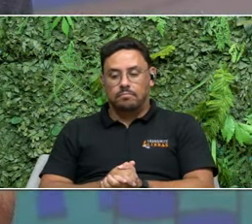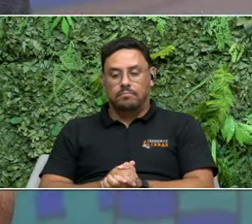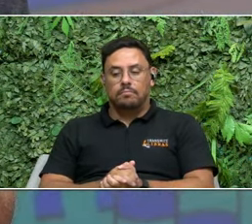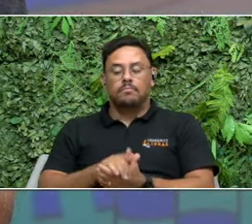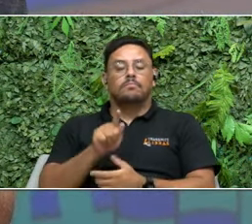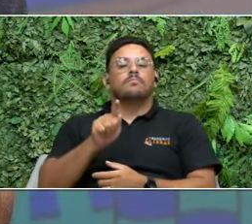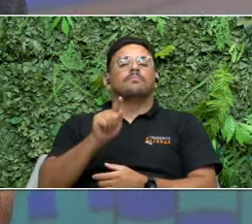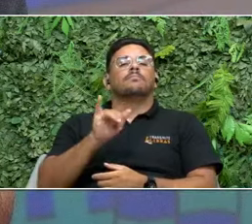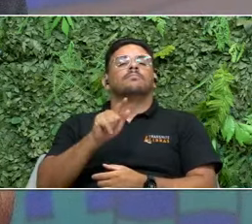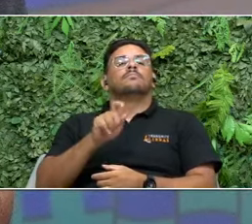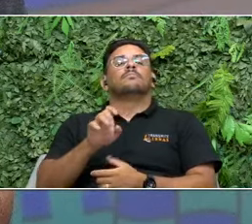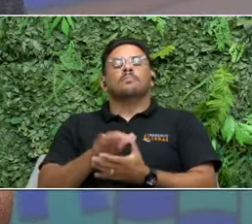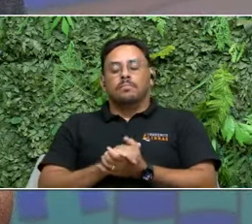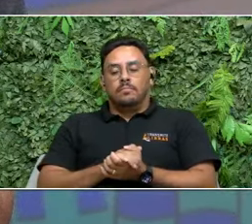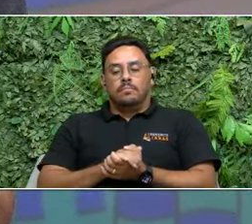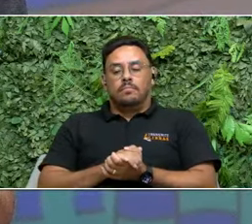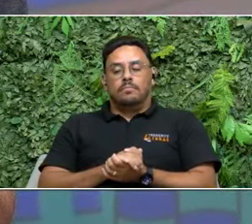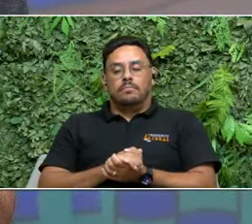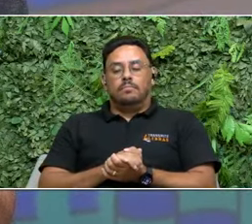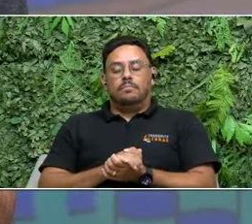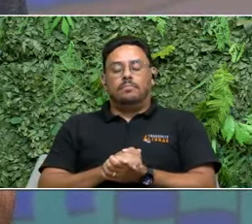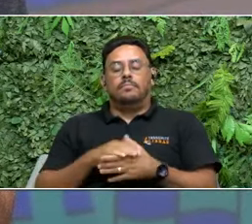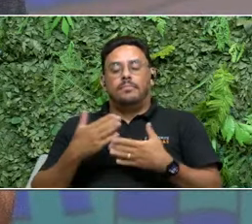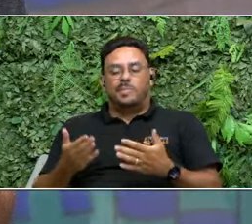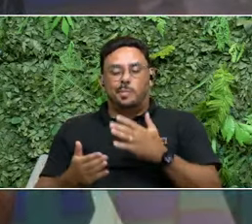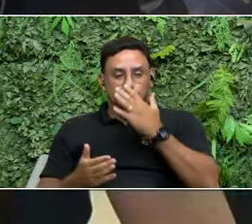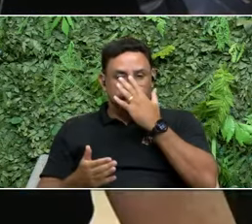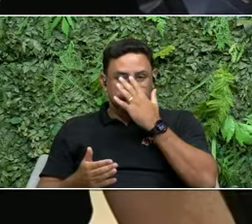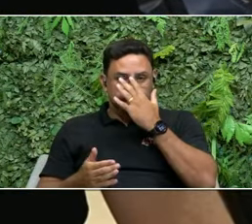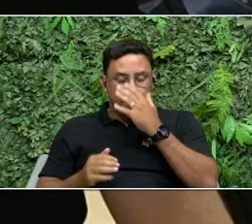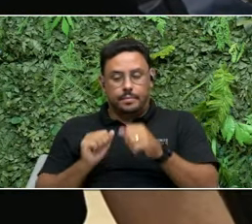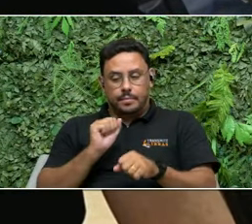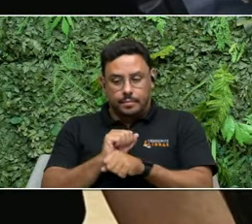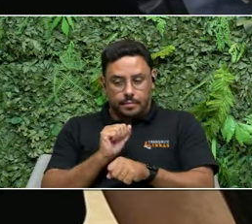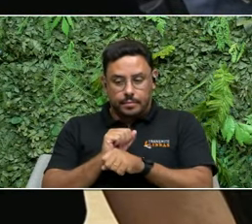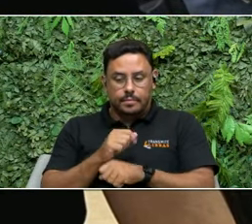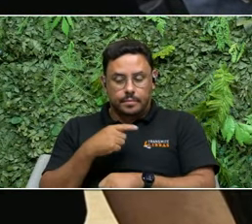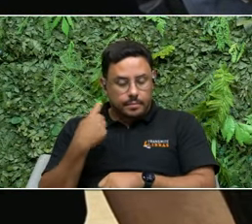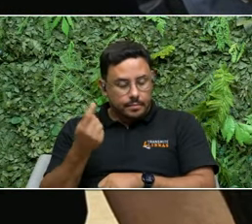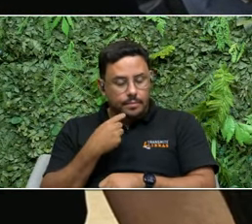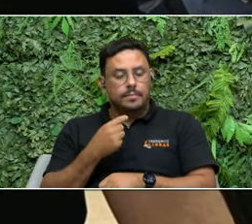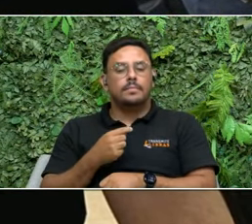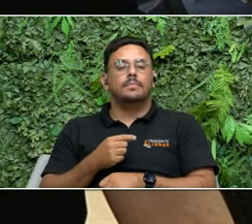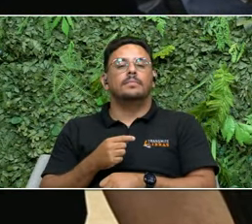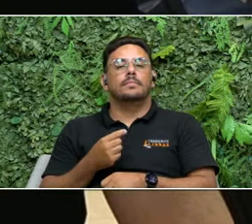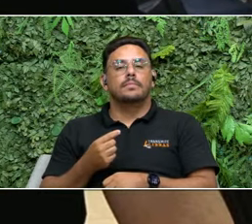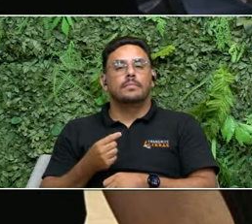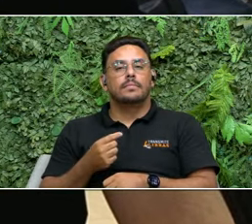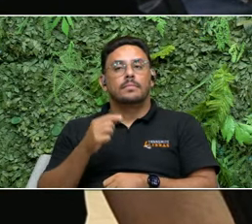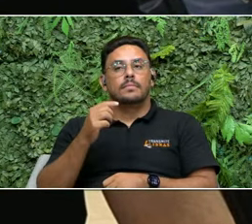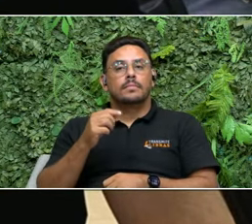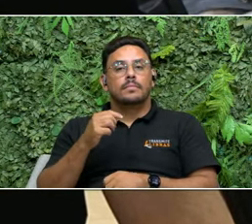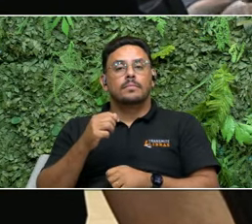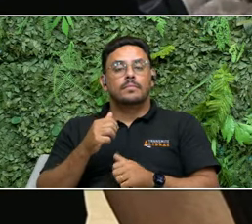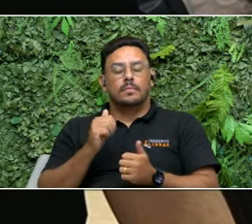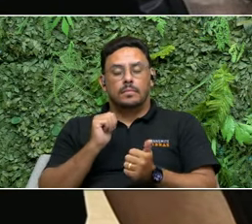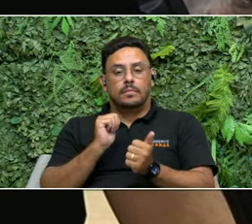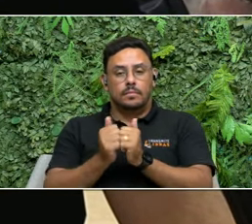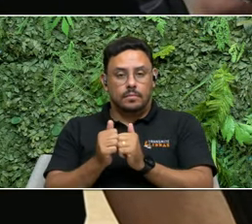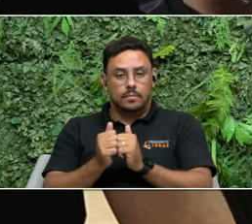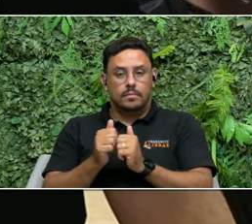você ô Bob E aí eu espero que as medidas pro jogo da